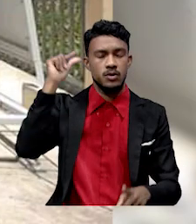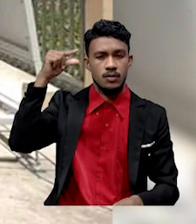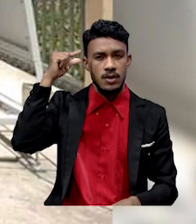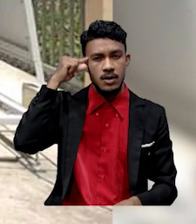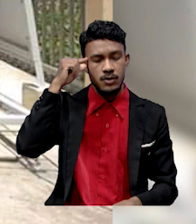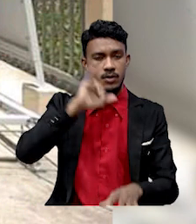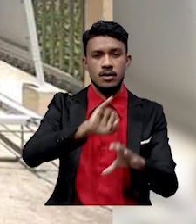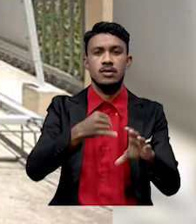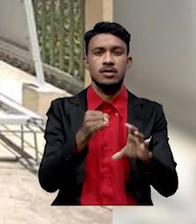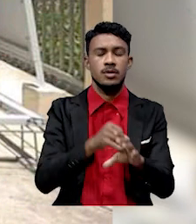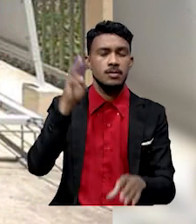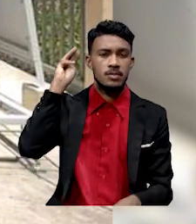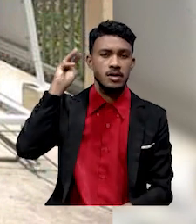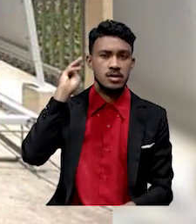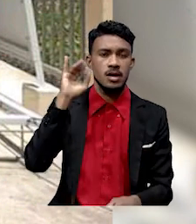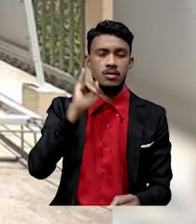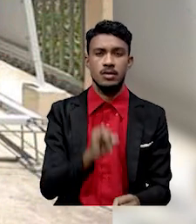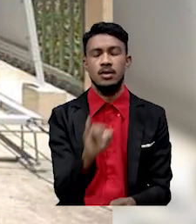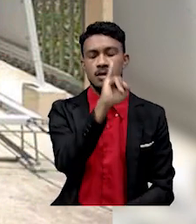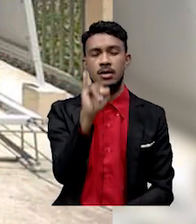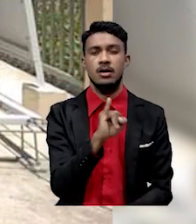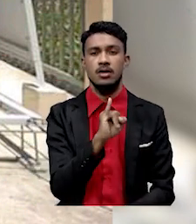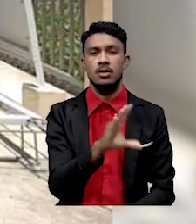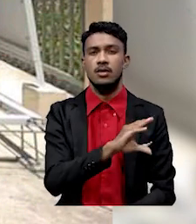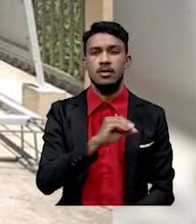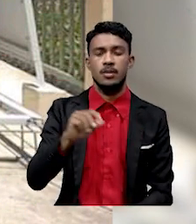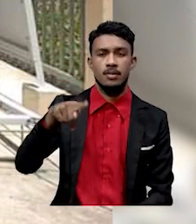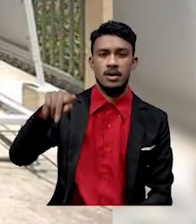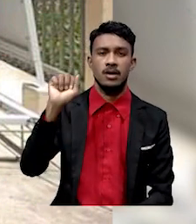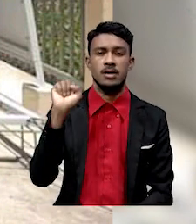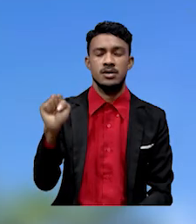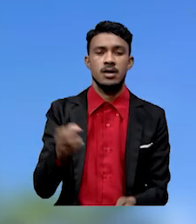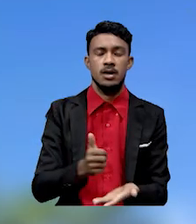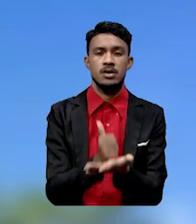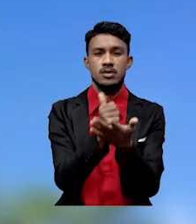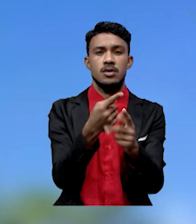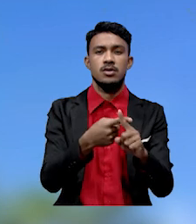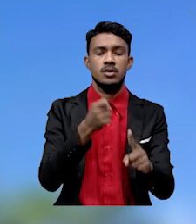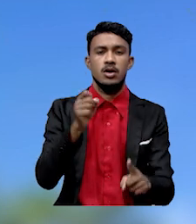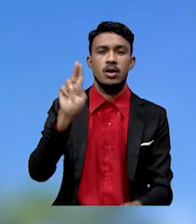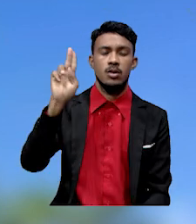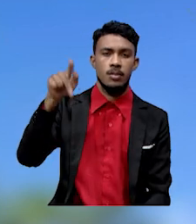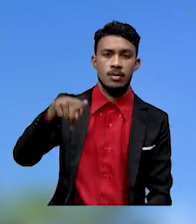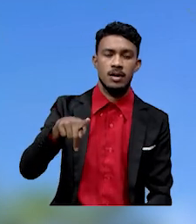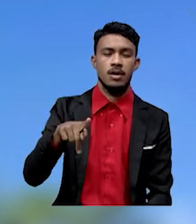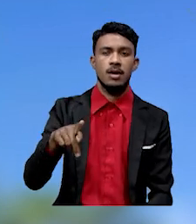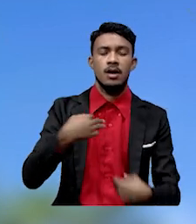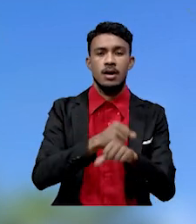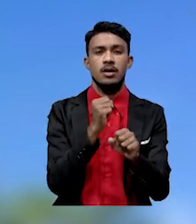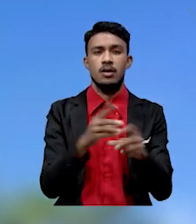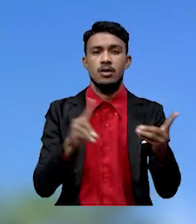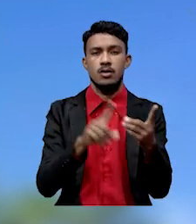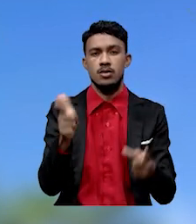Inclusão, Ministério Interior, no Secretário de Estado Proteção Civil, nomos apoio husi, União Europeia, lança e aloron ronulo